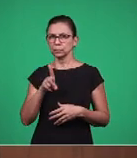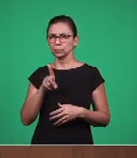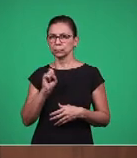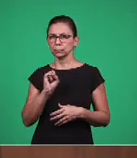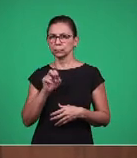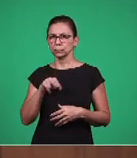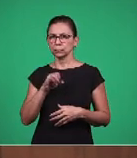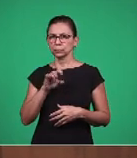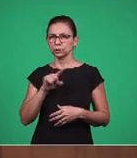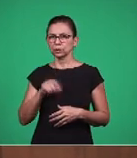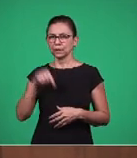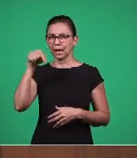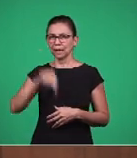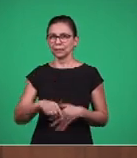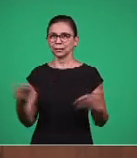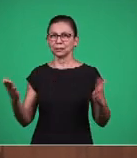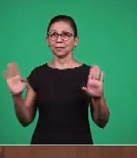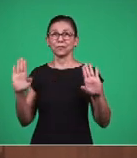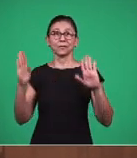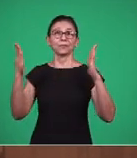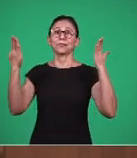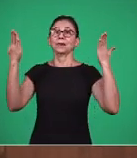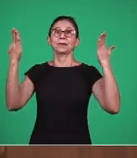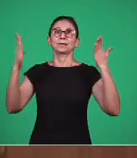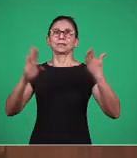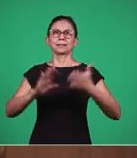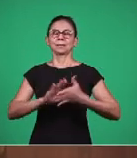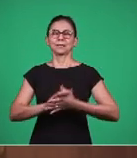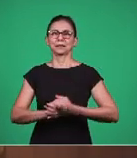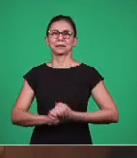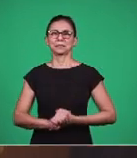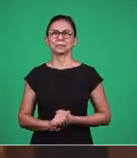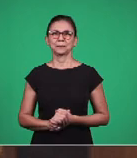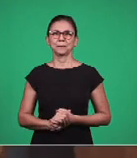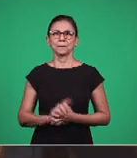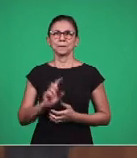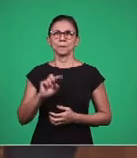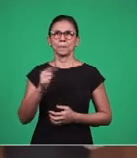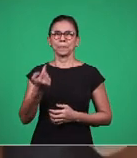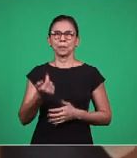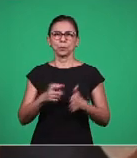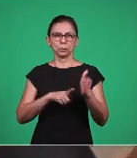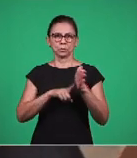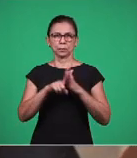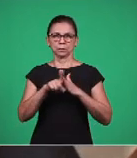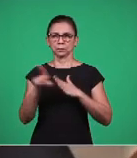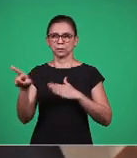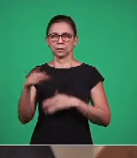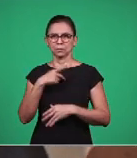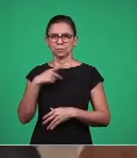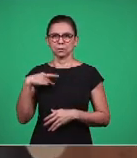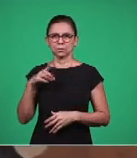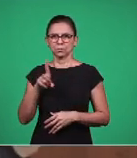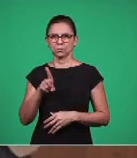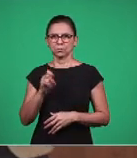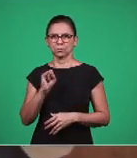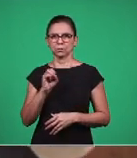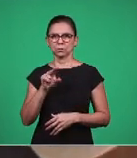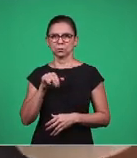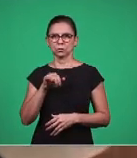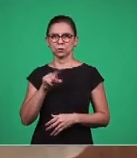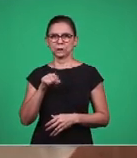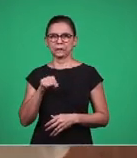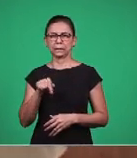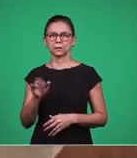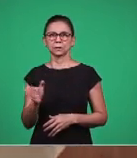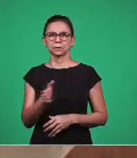uma festa aqui, né? Então, assim, na segunda pergunta eu vou passar agora a palavra ao pastor. Nós vamos então